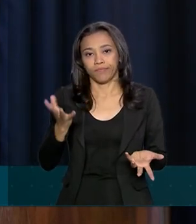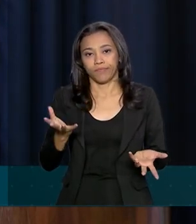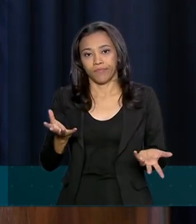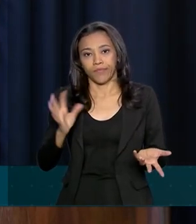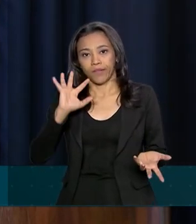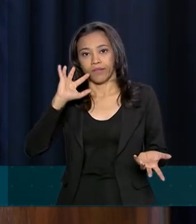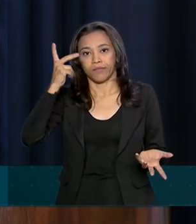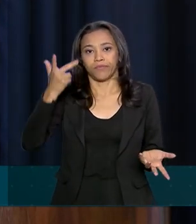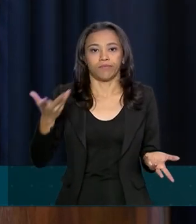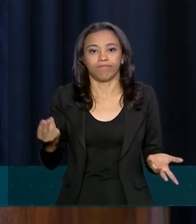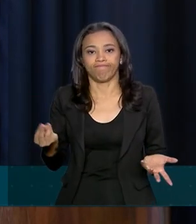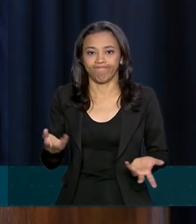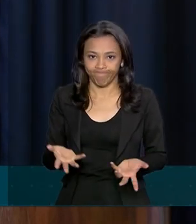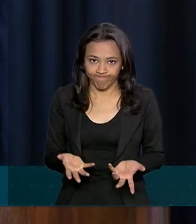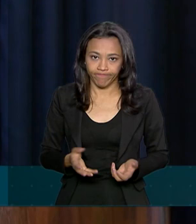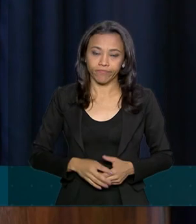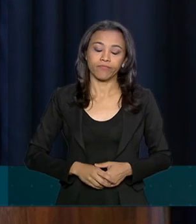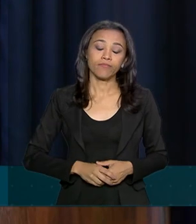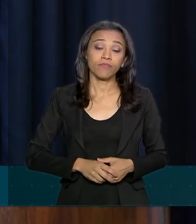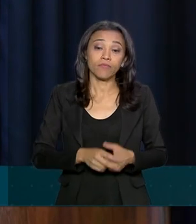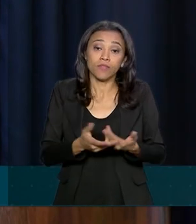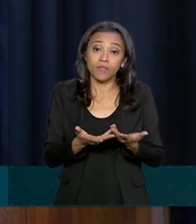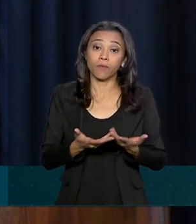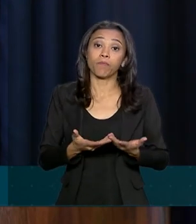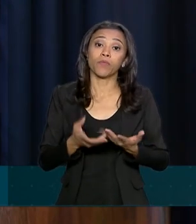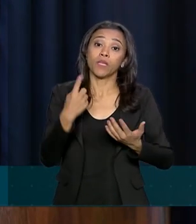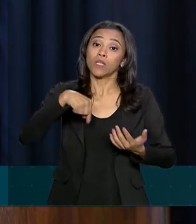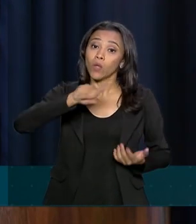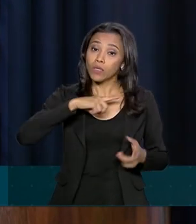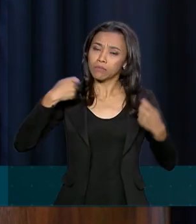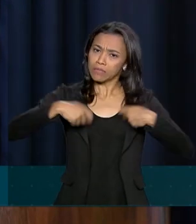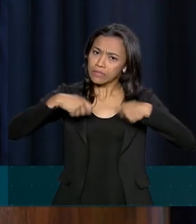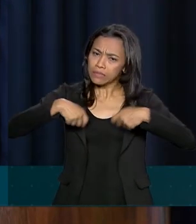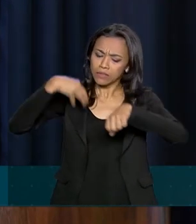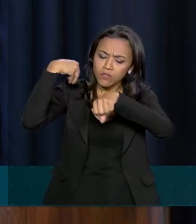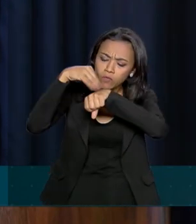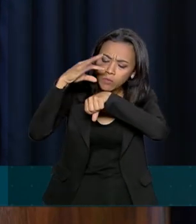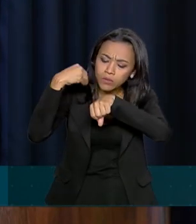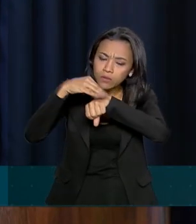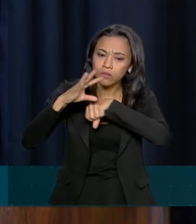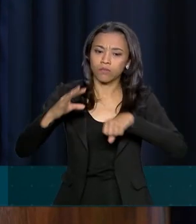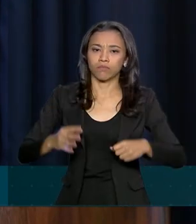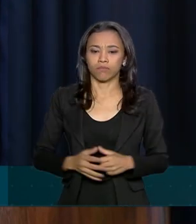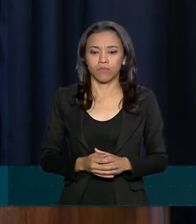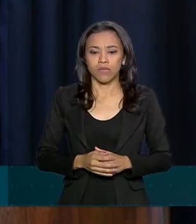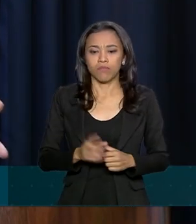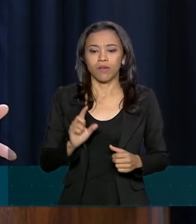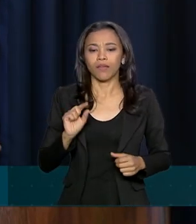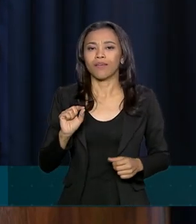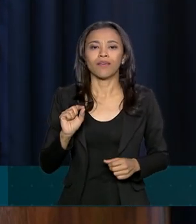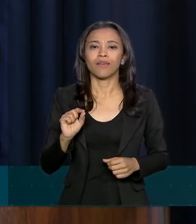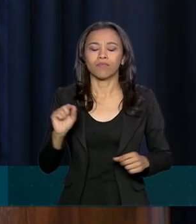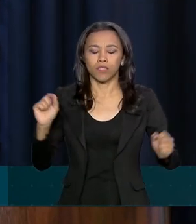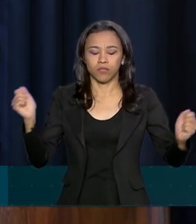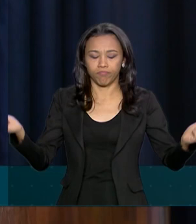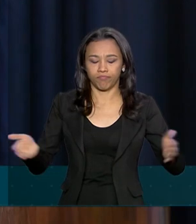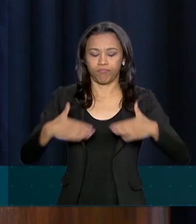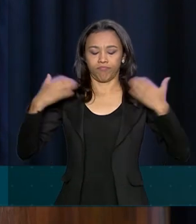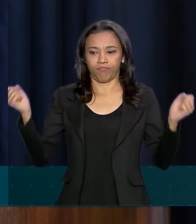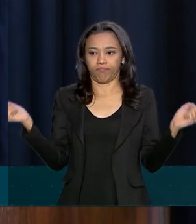uma posição. E a gente precisa da informação para que não seja